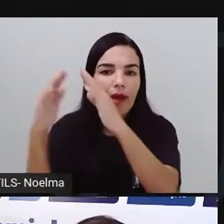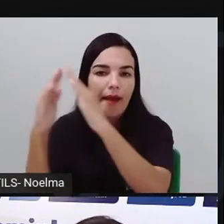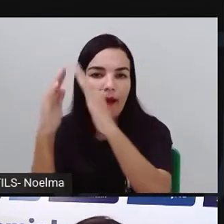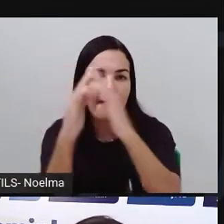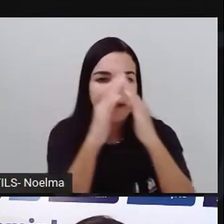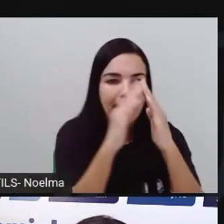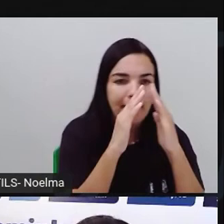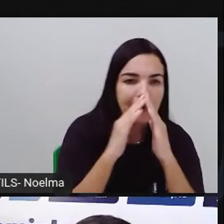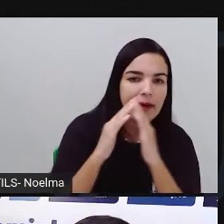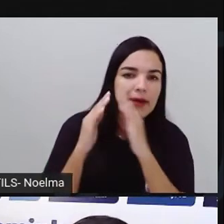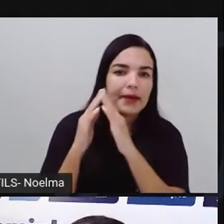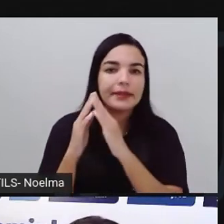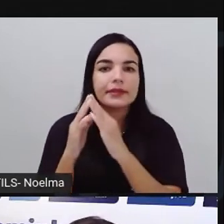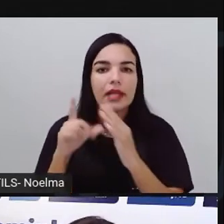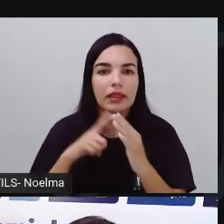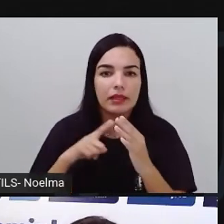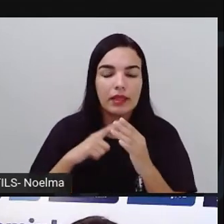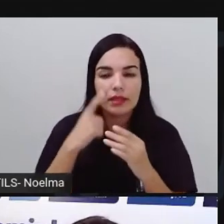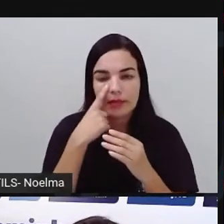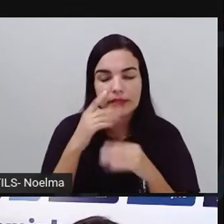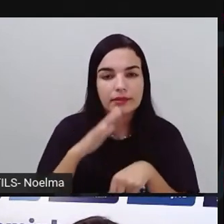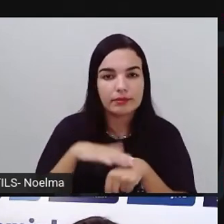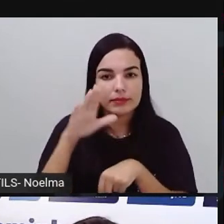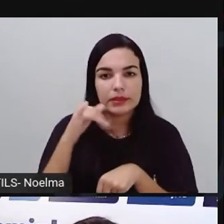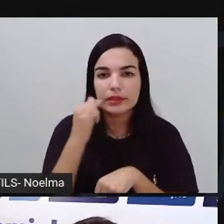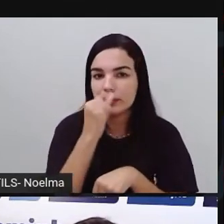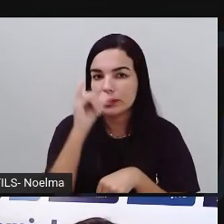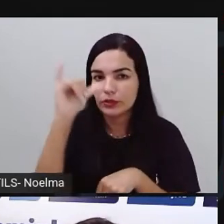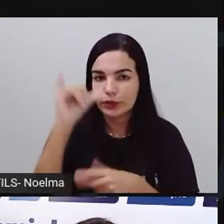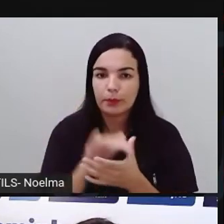como os destaques no consumo de energia.